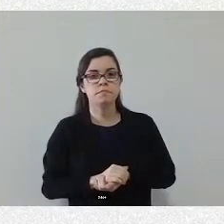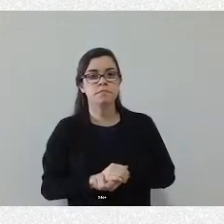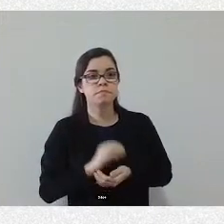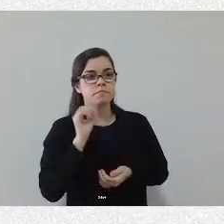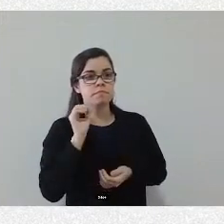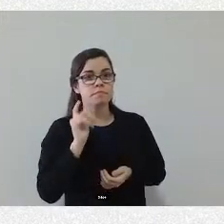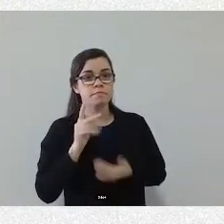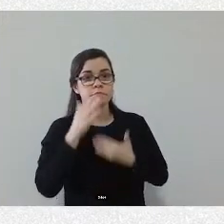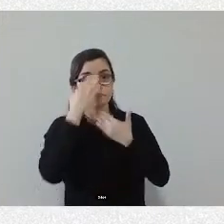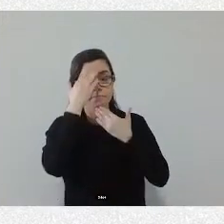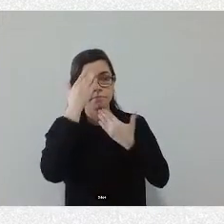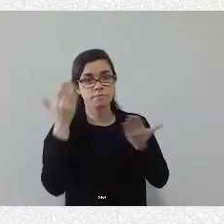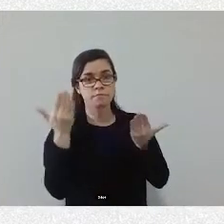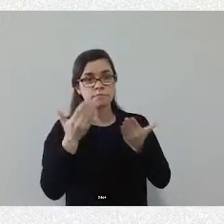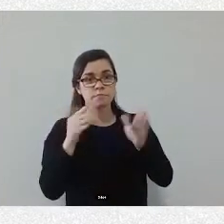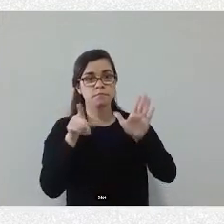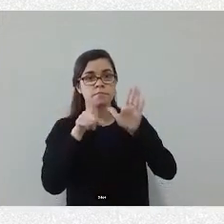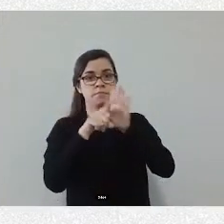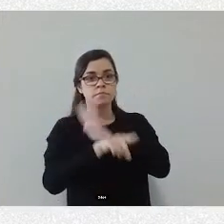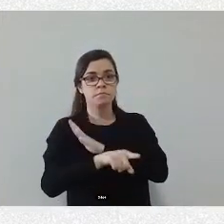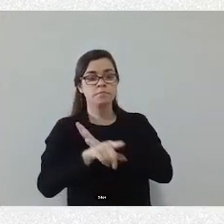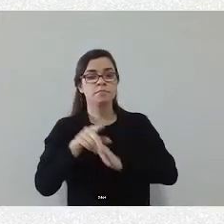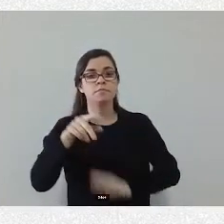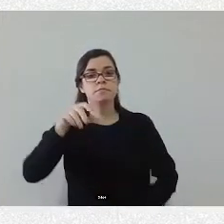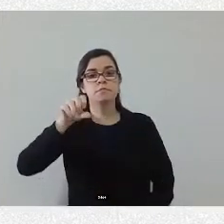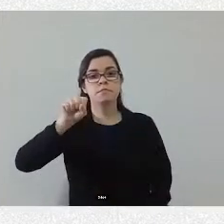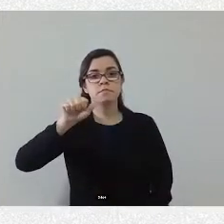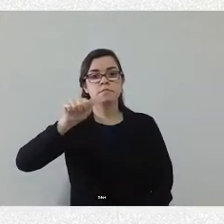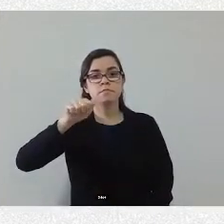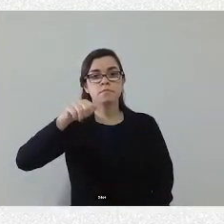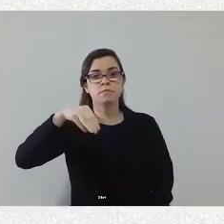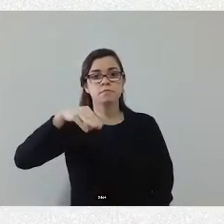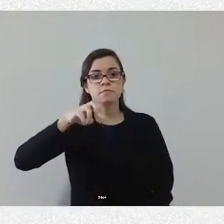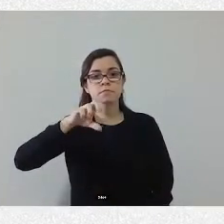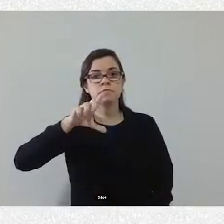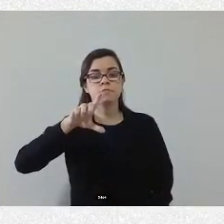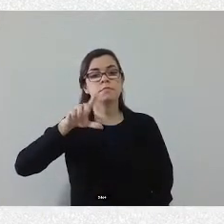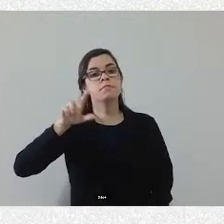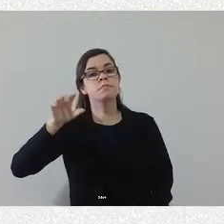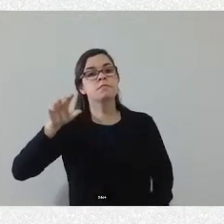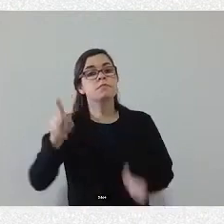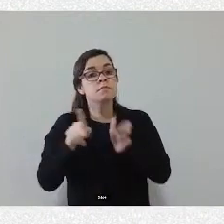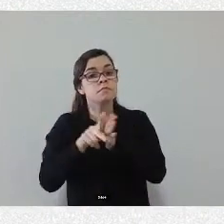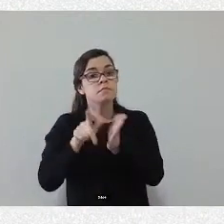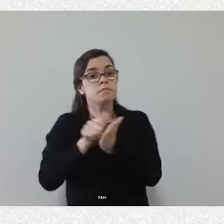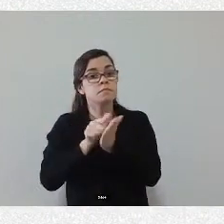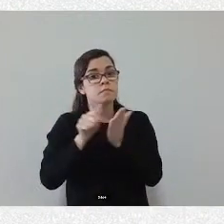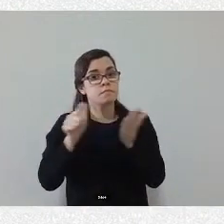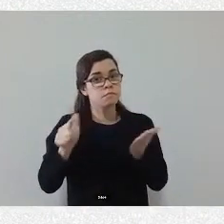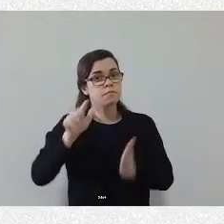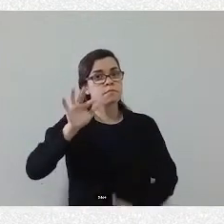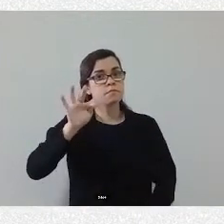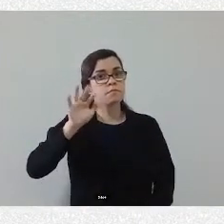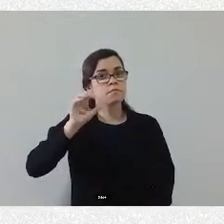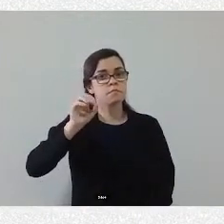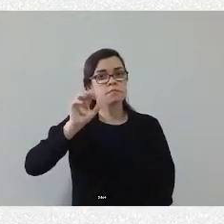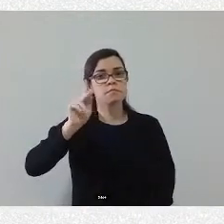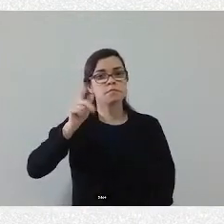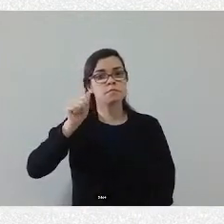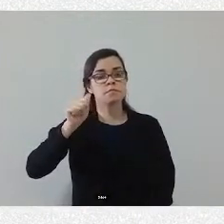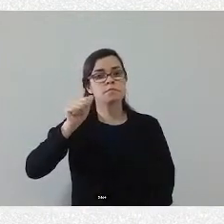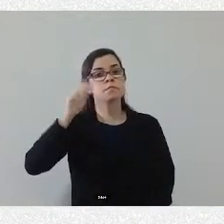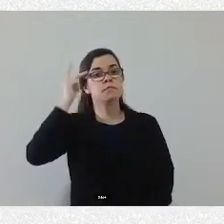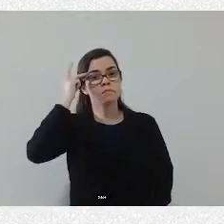A próxima pergunta é do Samuel Fernandes, da Folha de São Paulo. Acredito que seja meio parecida com a última resposta do Dr. Regis. Os